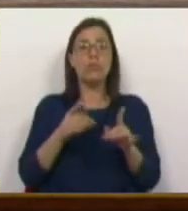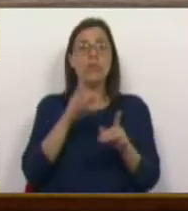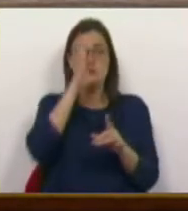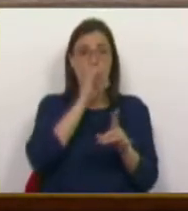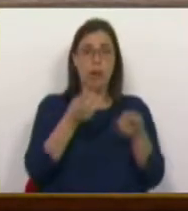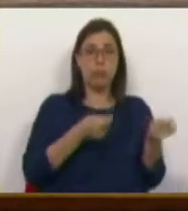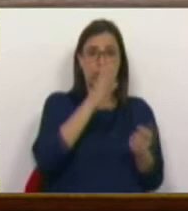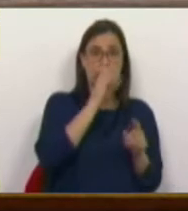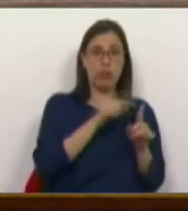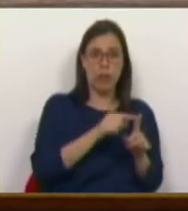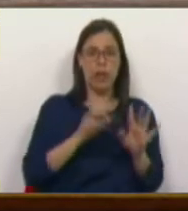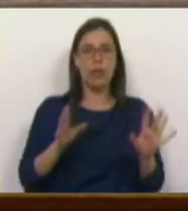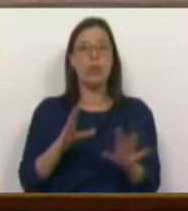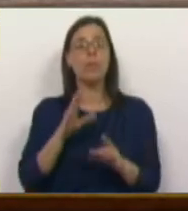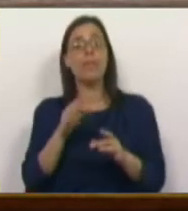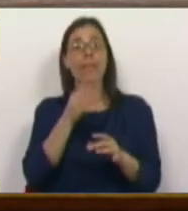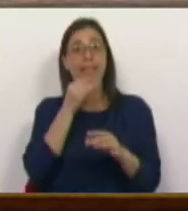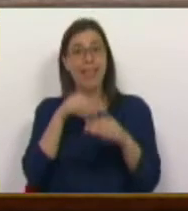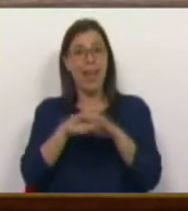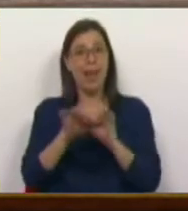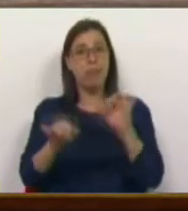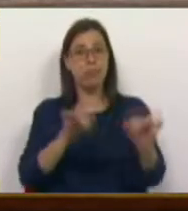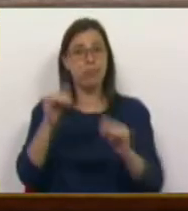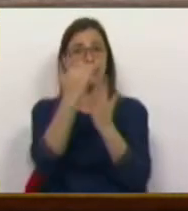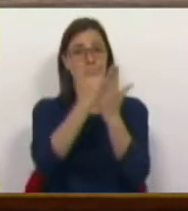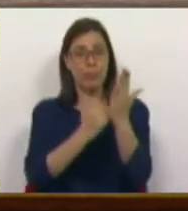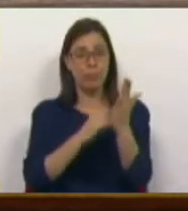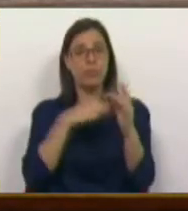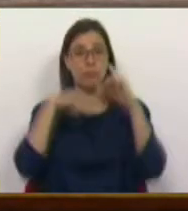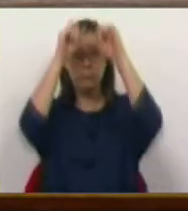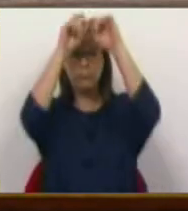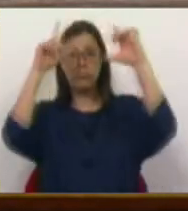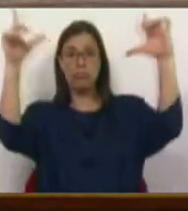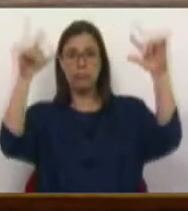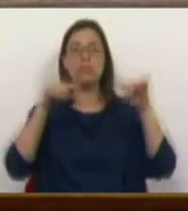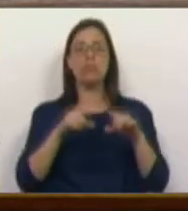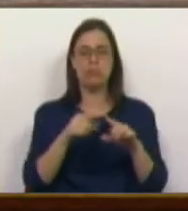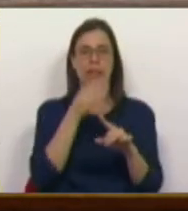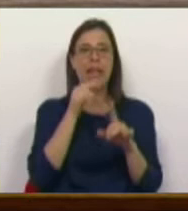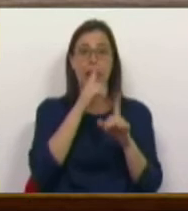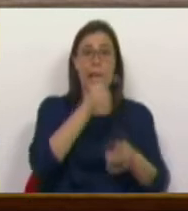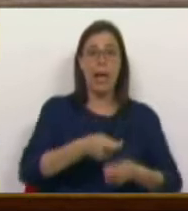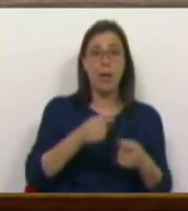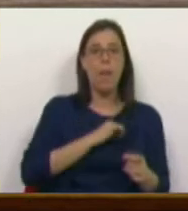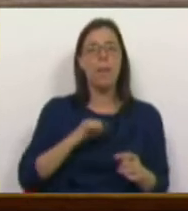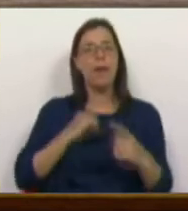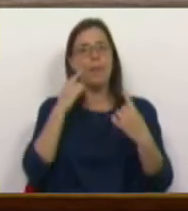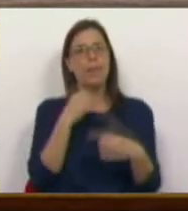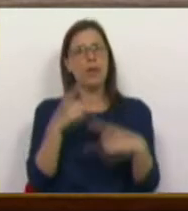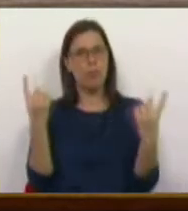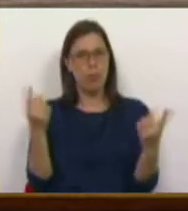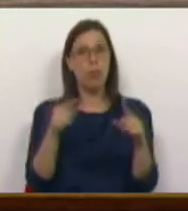pelo Estado. O banco de terras, tal como concebemos, disporá de terras agrícolas de propriedade